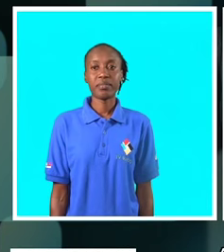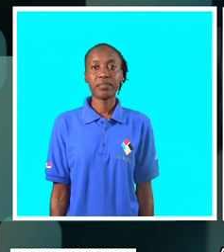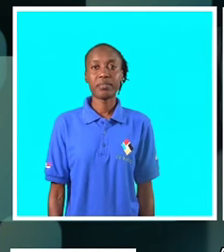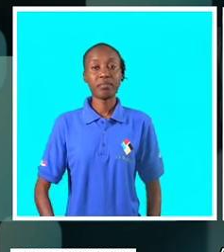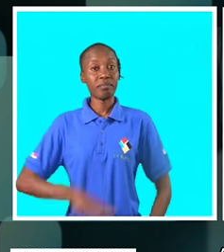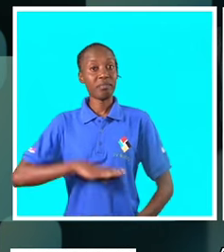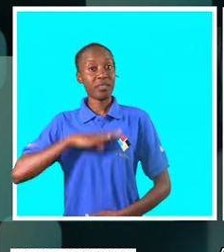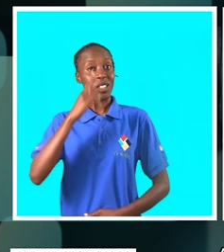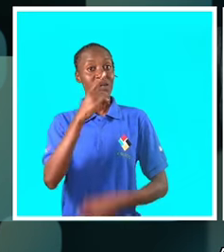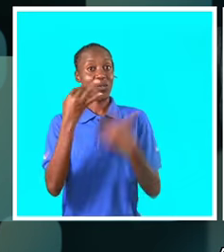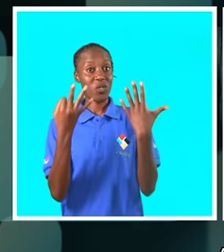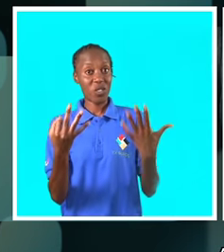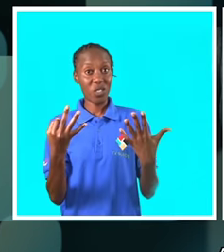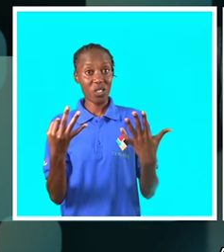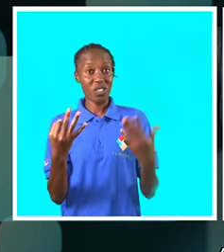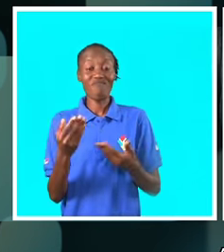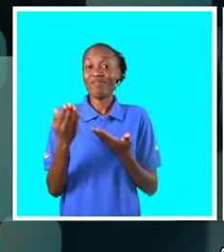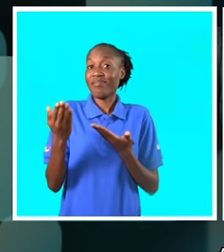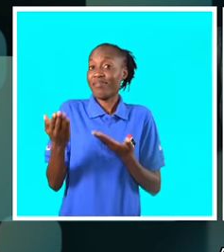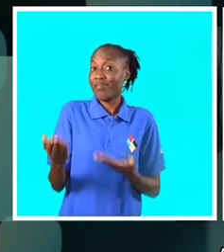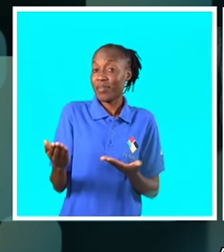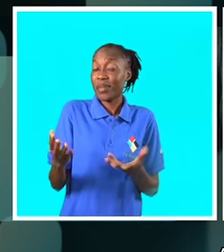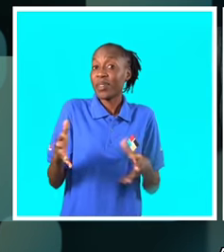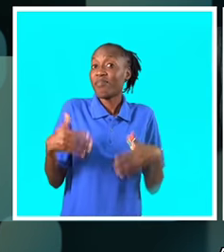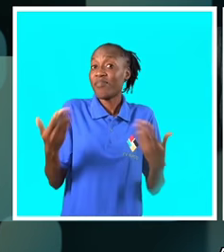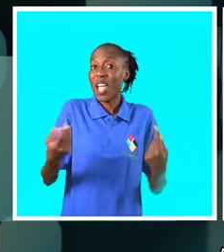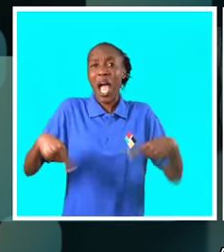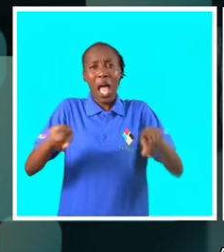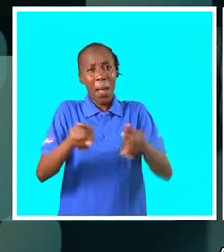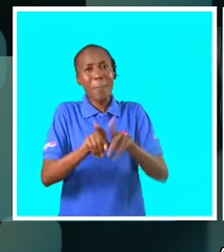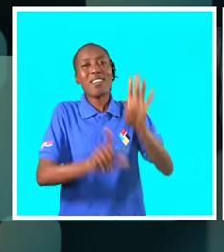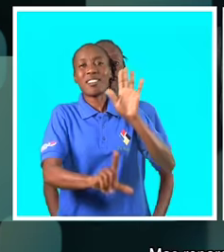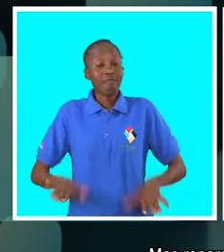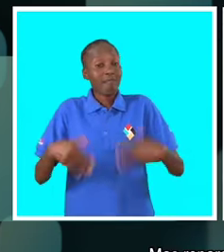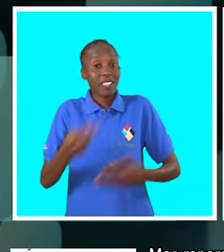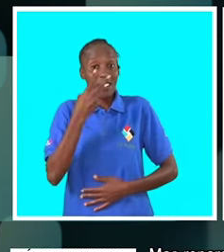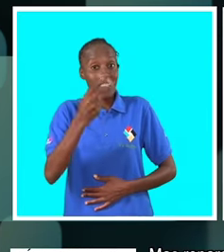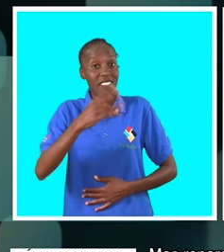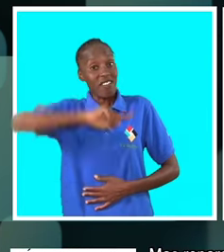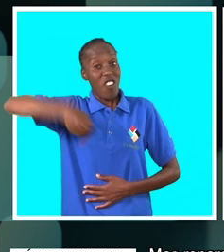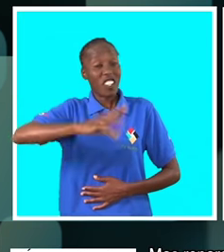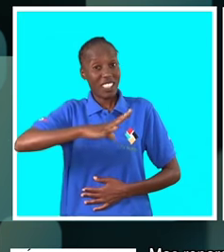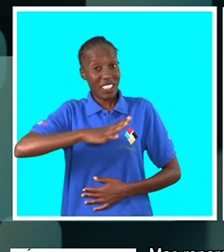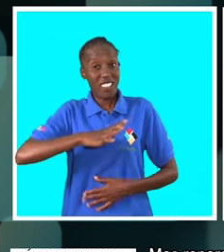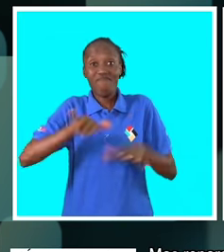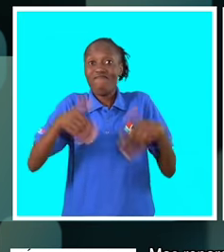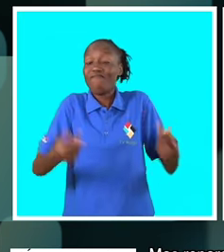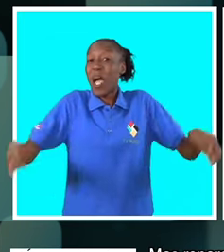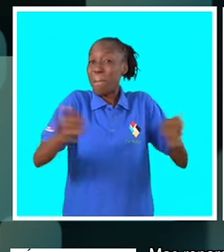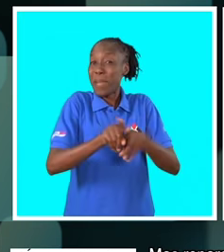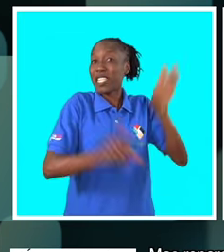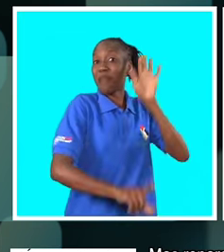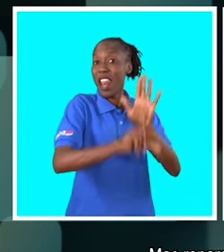fixa com a idade mínima para casar, 18 anos. Mas repare que nós temos,